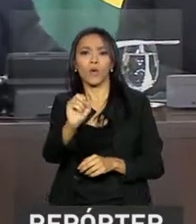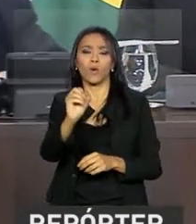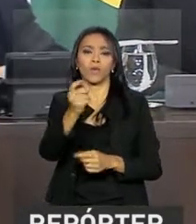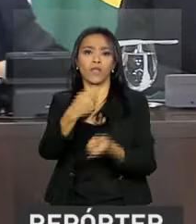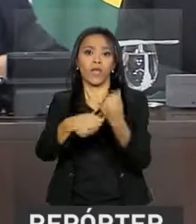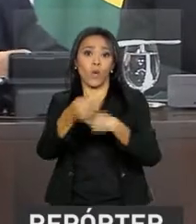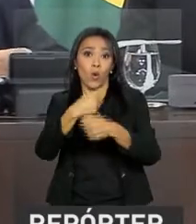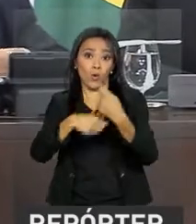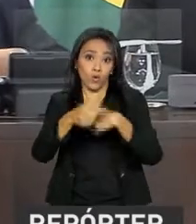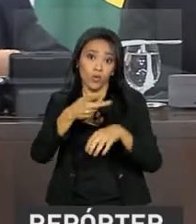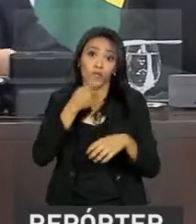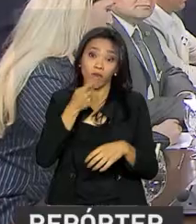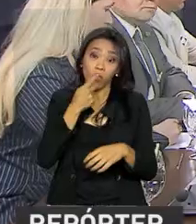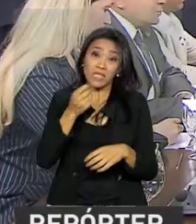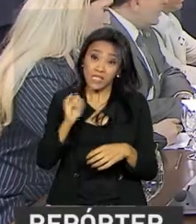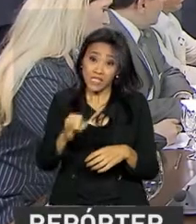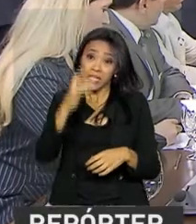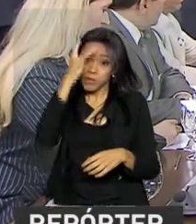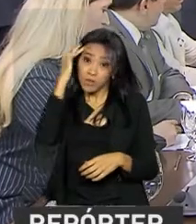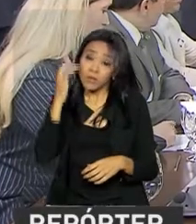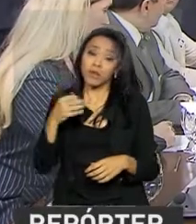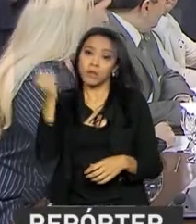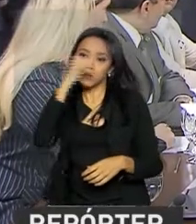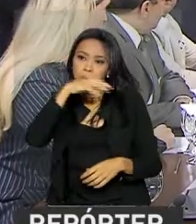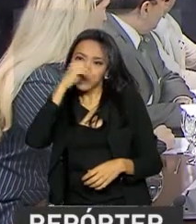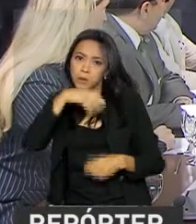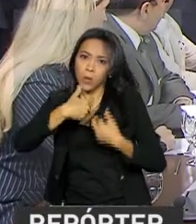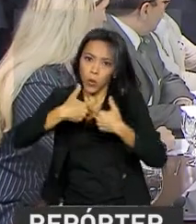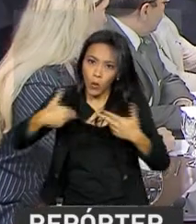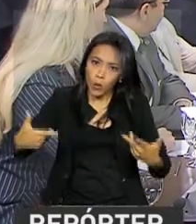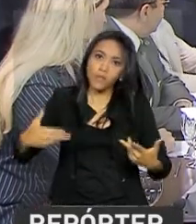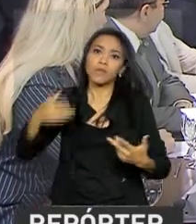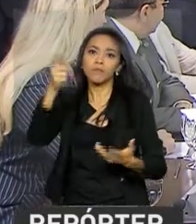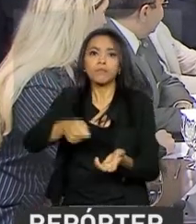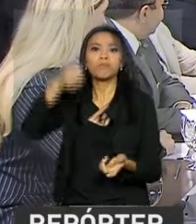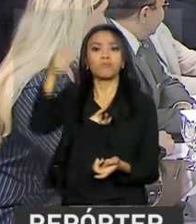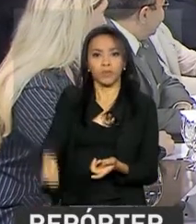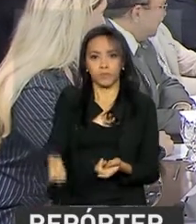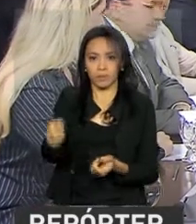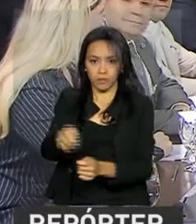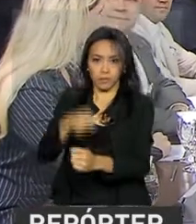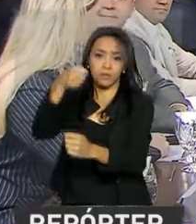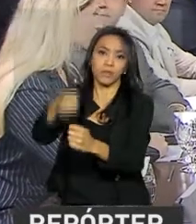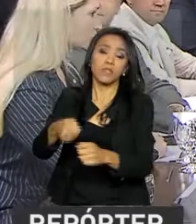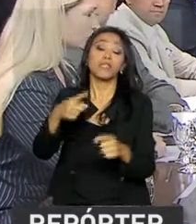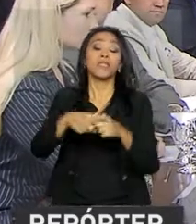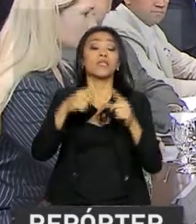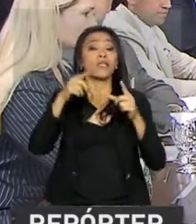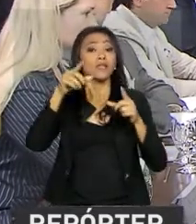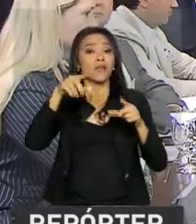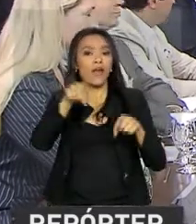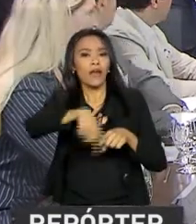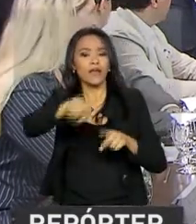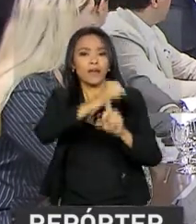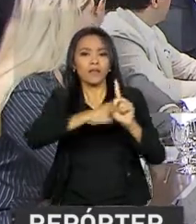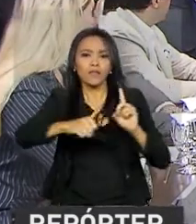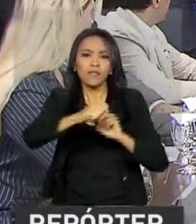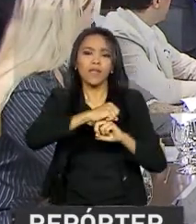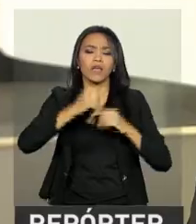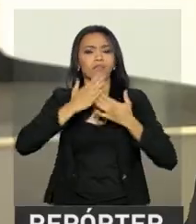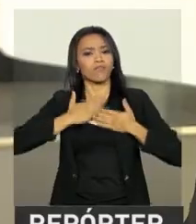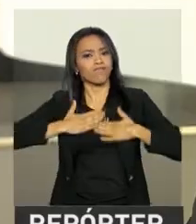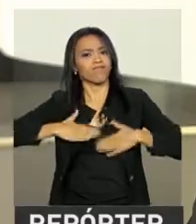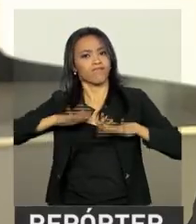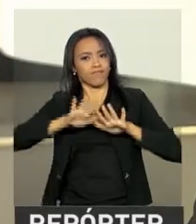dos envolvidos nas irregularidades e tranqüilizar uma população brasileira e os importadores sobre o consumo dos produtos